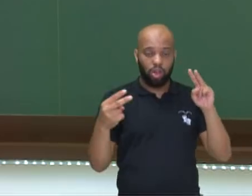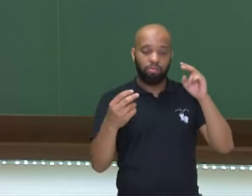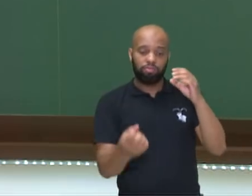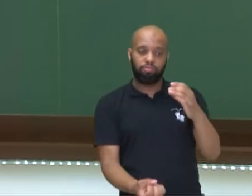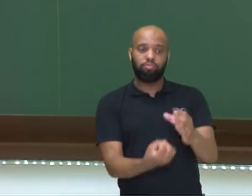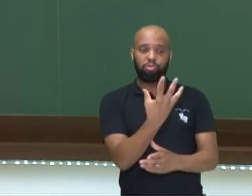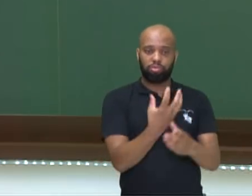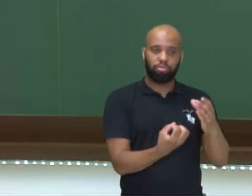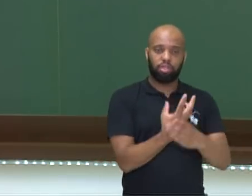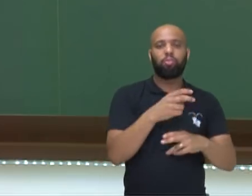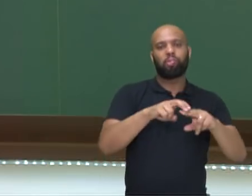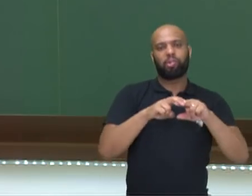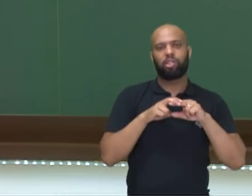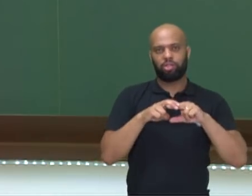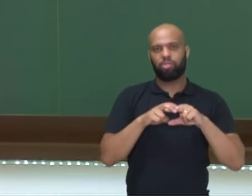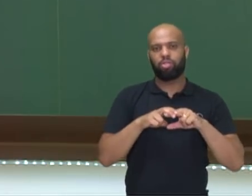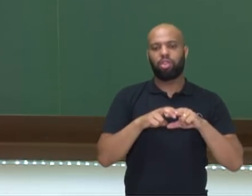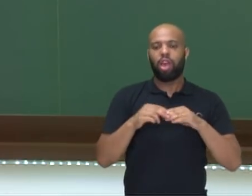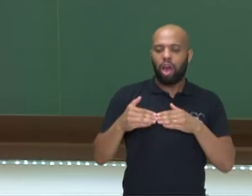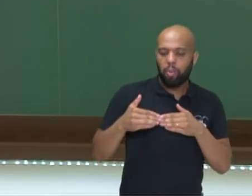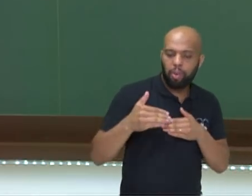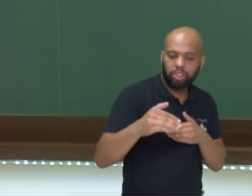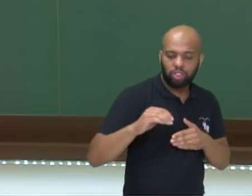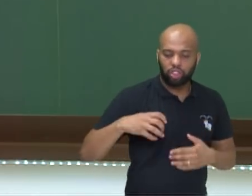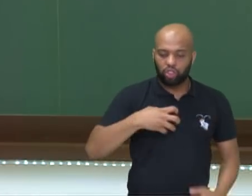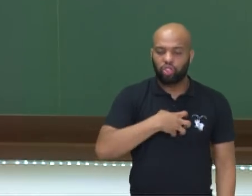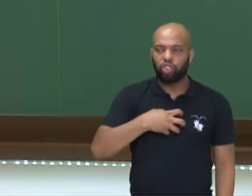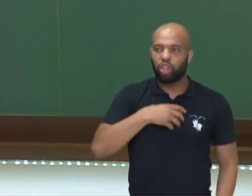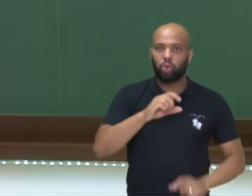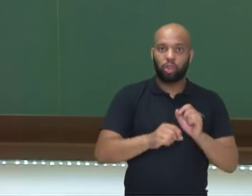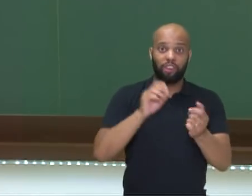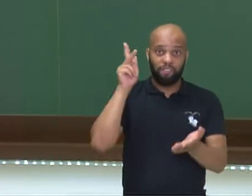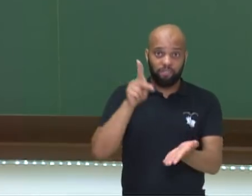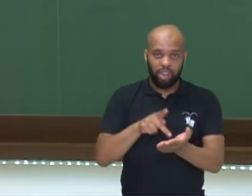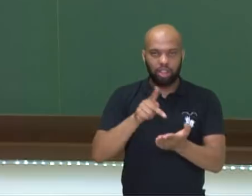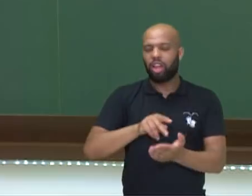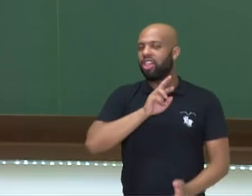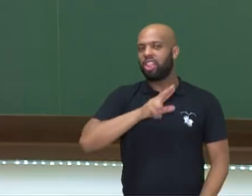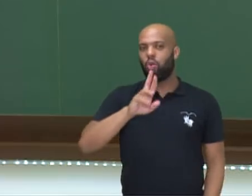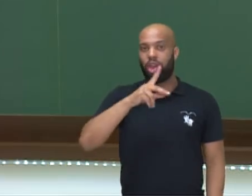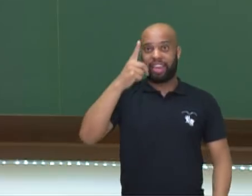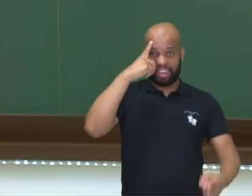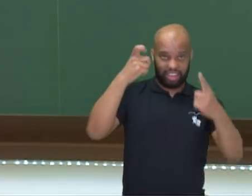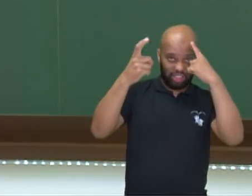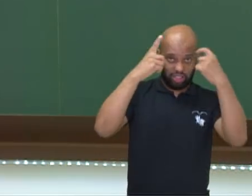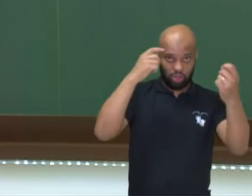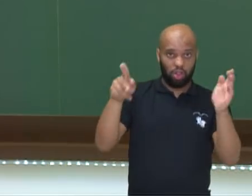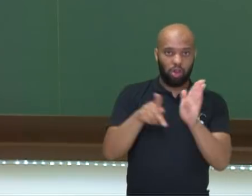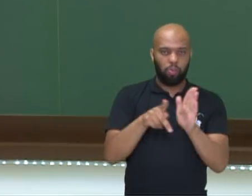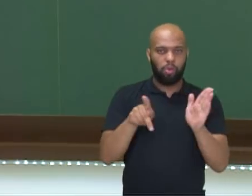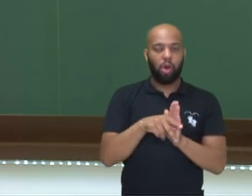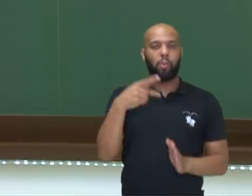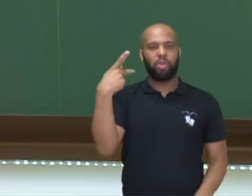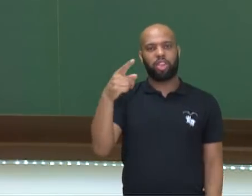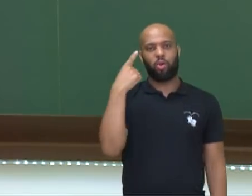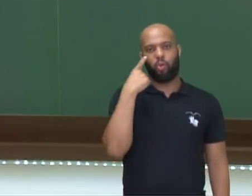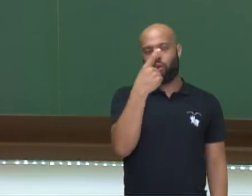criado exatamente a partir dessa ilusão criada para os nossos